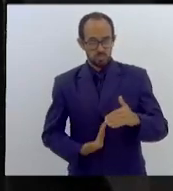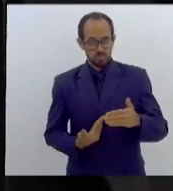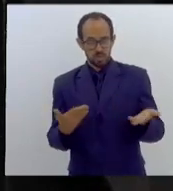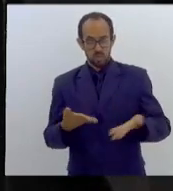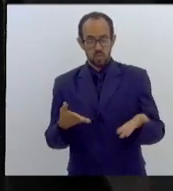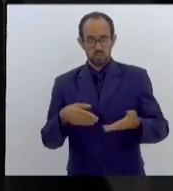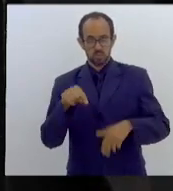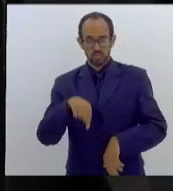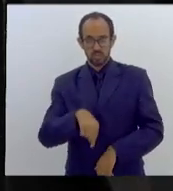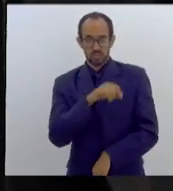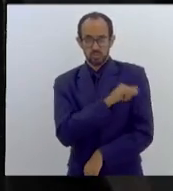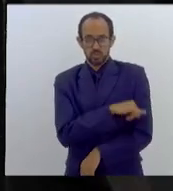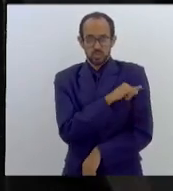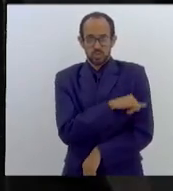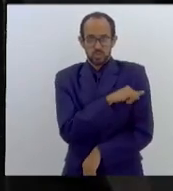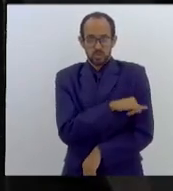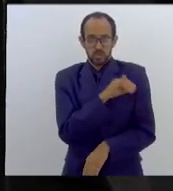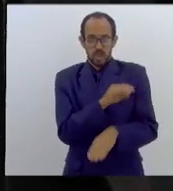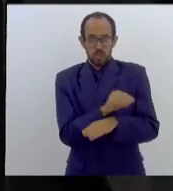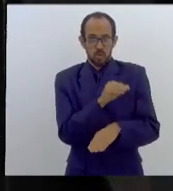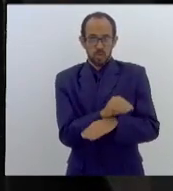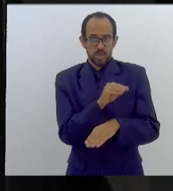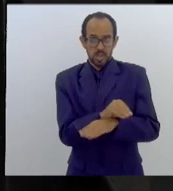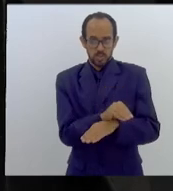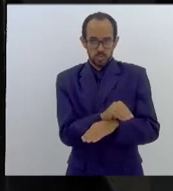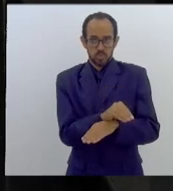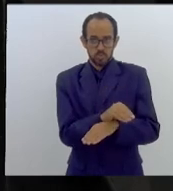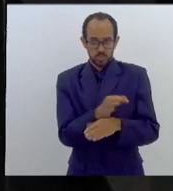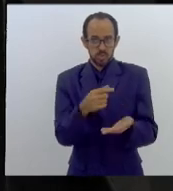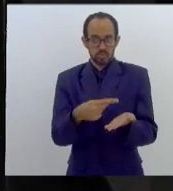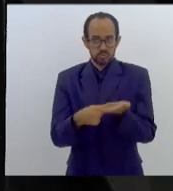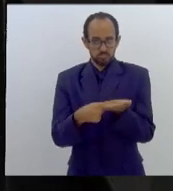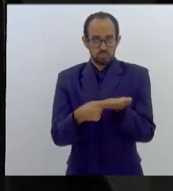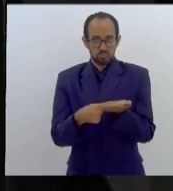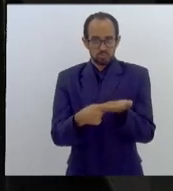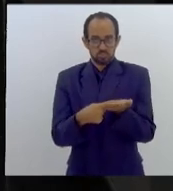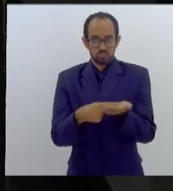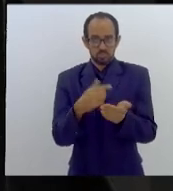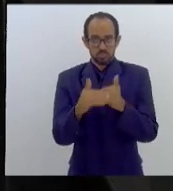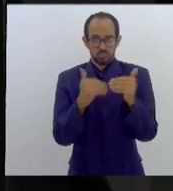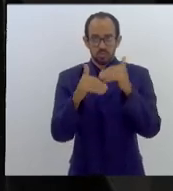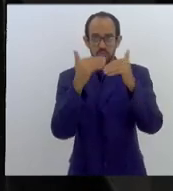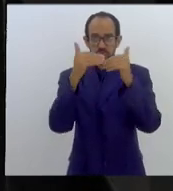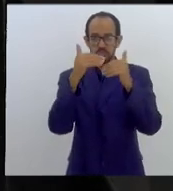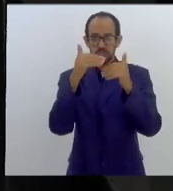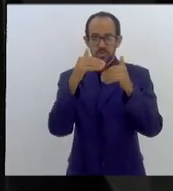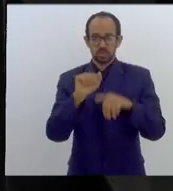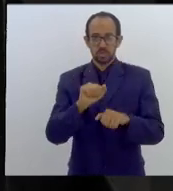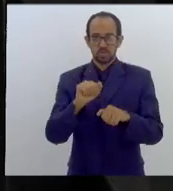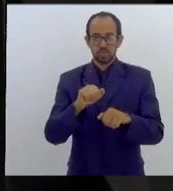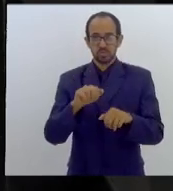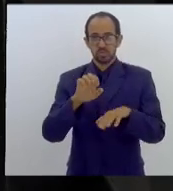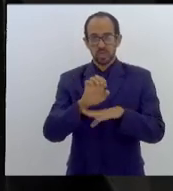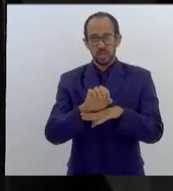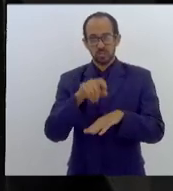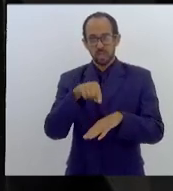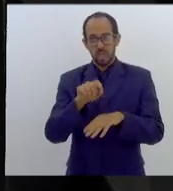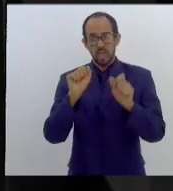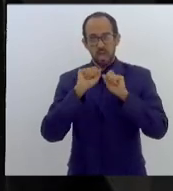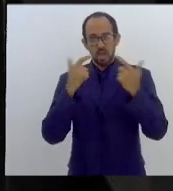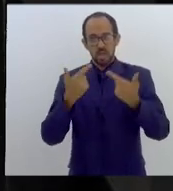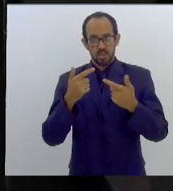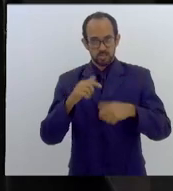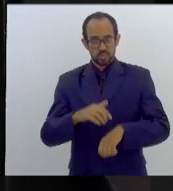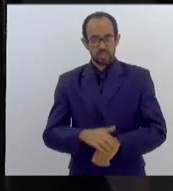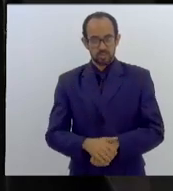esfera estadual, que está cuidando da agenda do planejamento do desenvolvimento do Estado, é a Assembleia Legislativa. Olha aí.